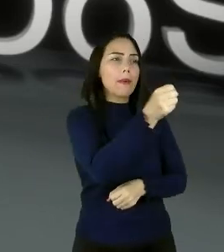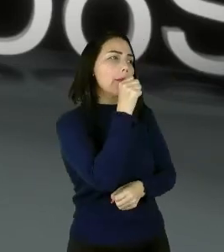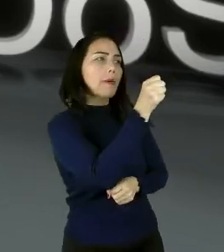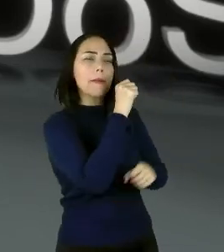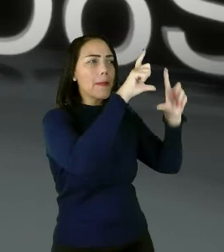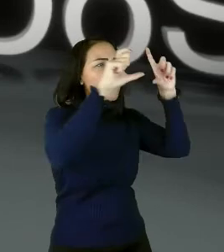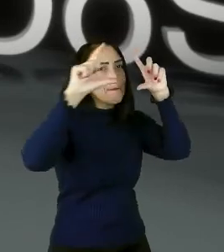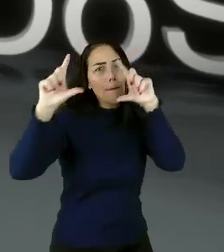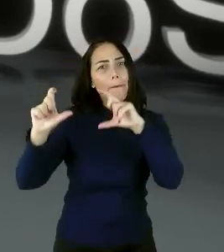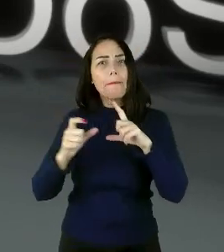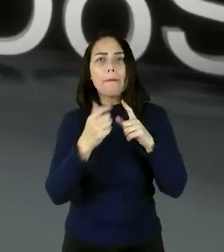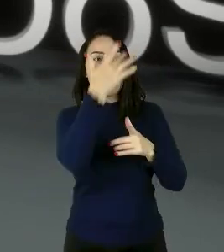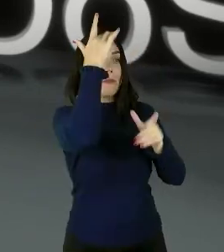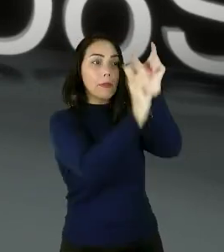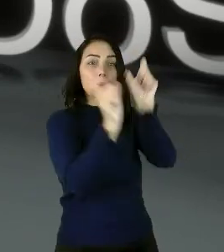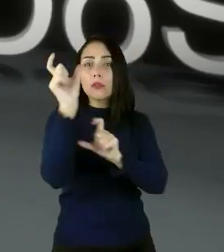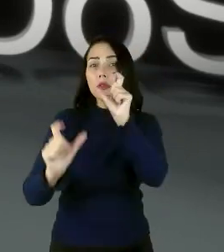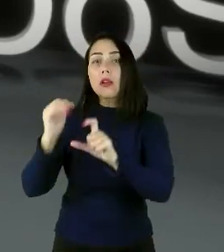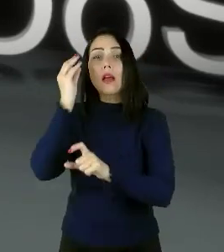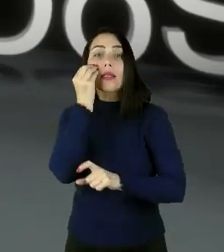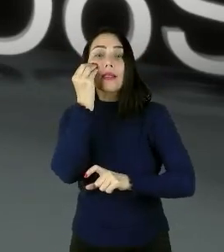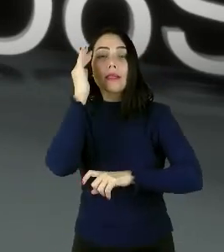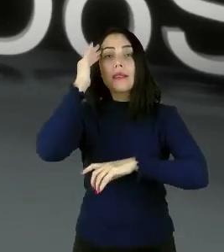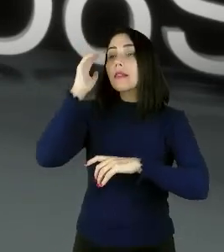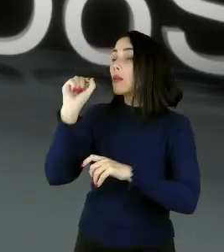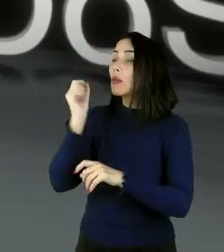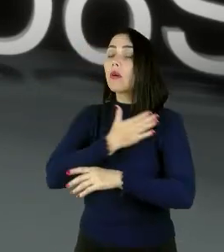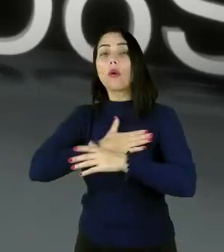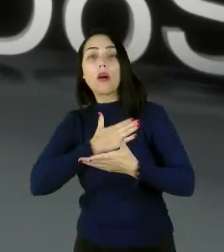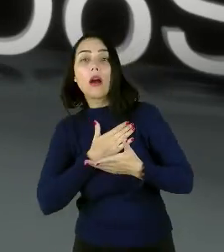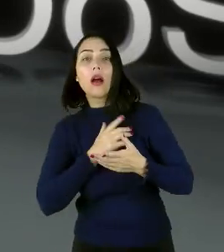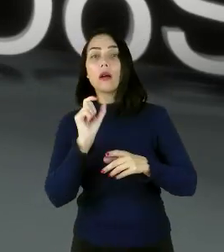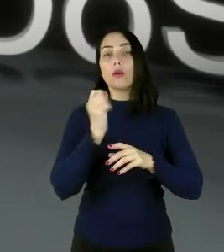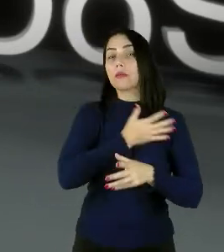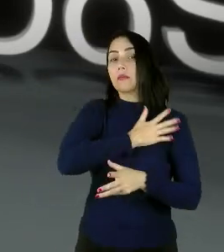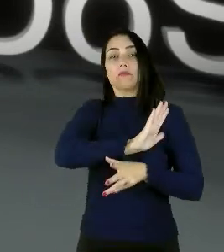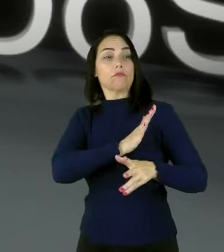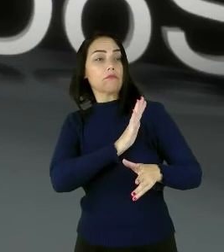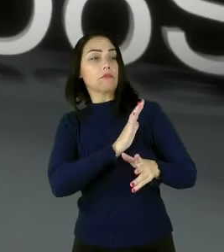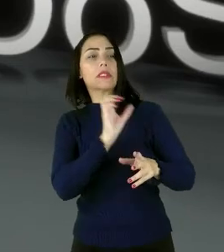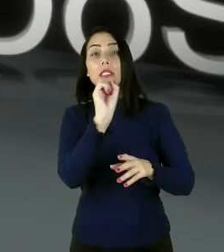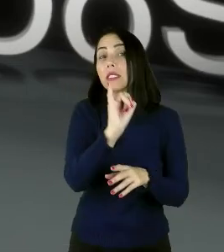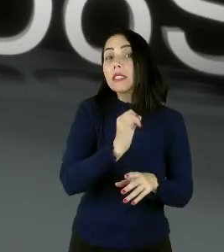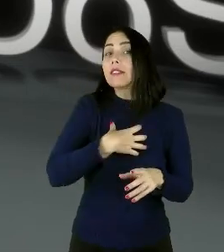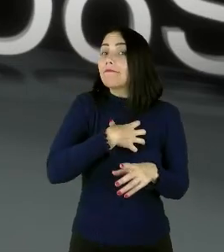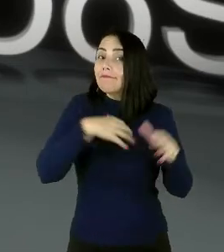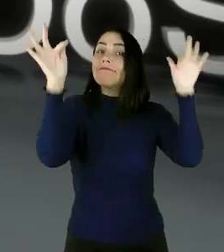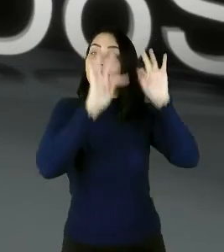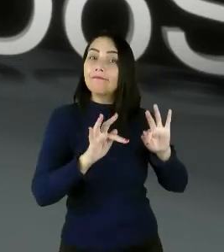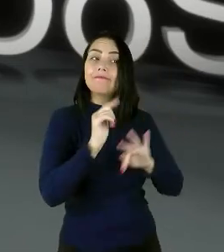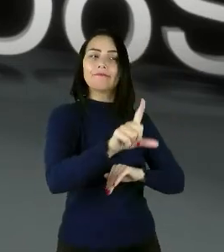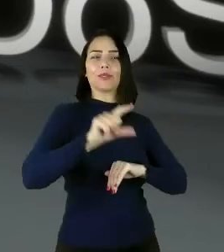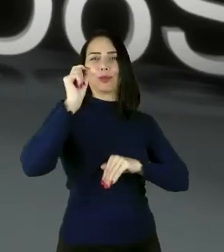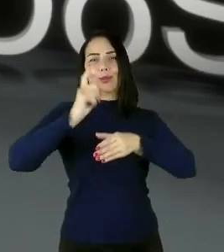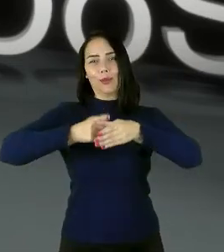centenas de pessoas tentando entender o que elas mais gostavam ou não gostavam tanto esse eram felizes na terra que